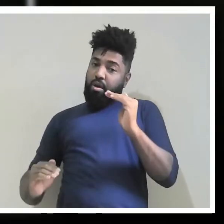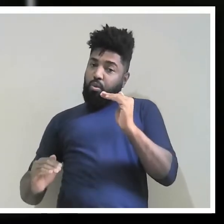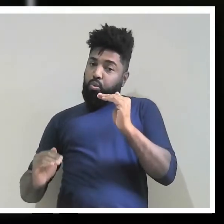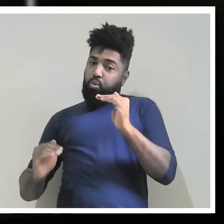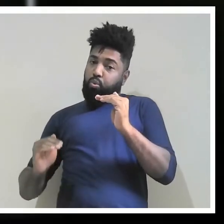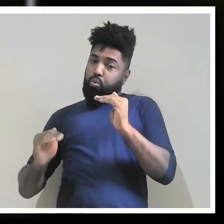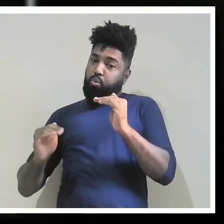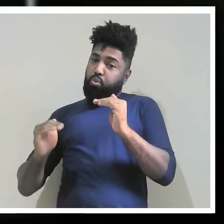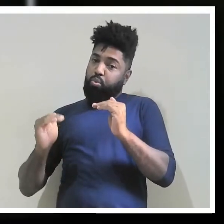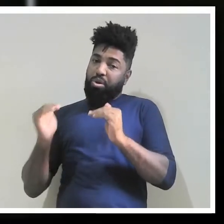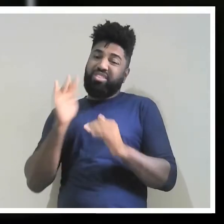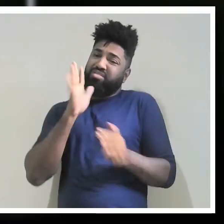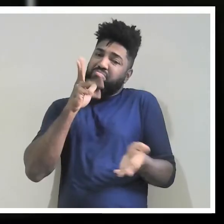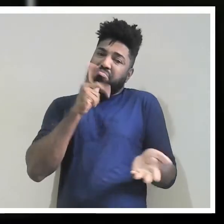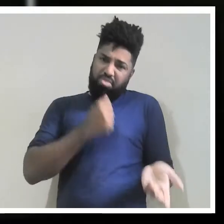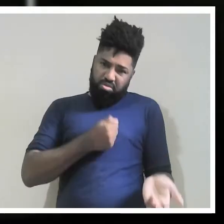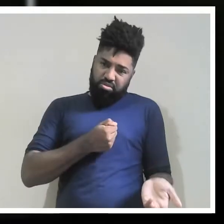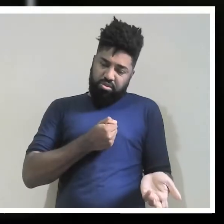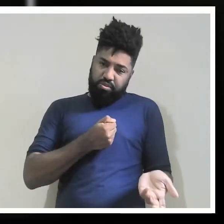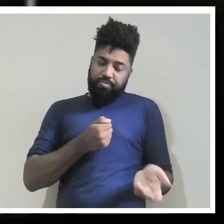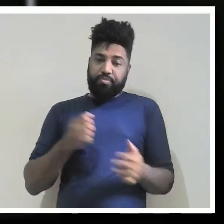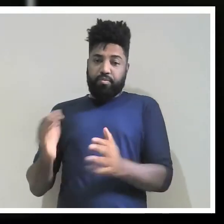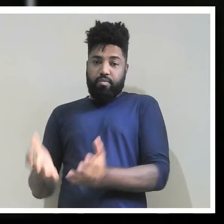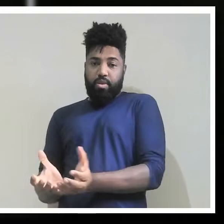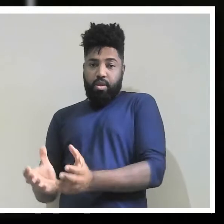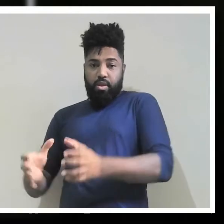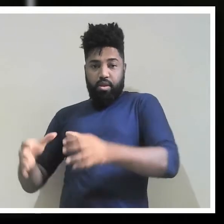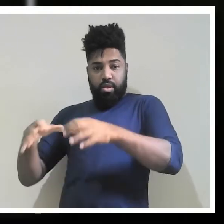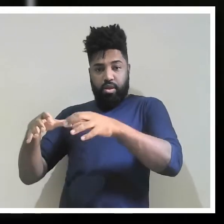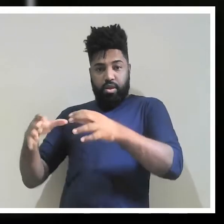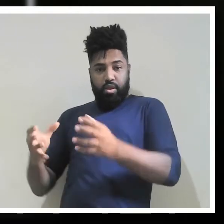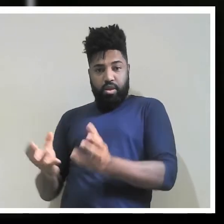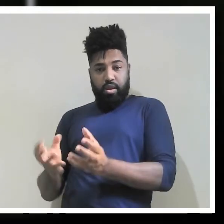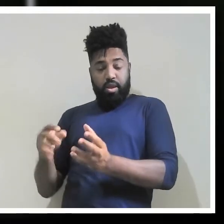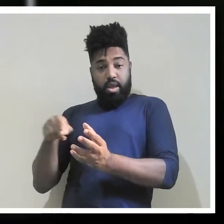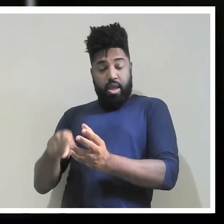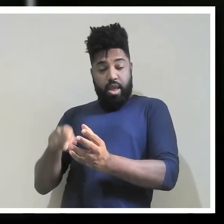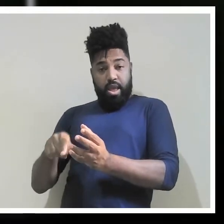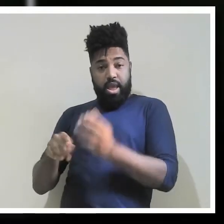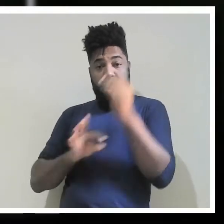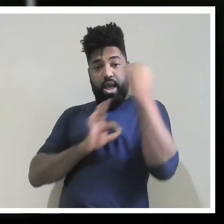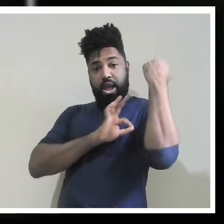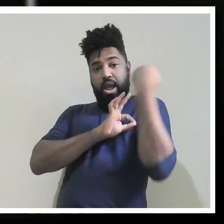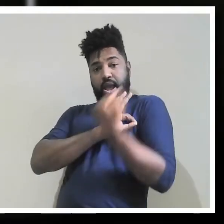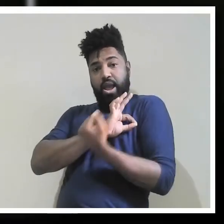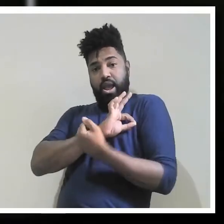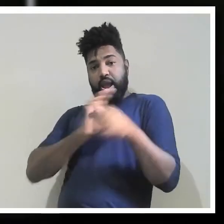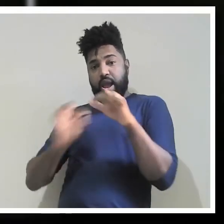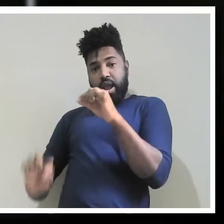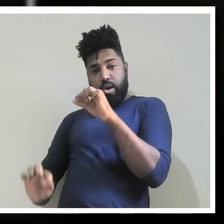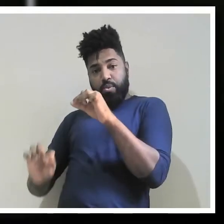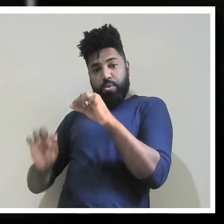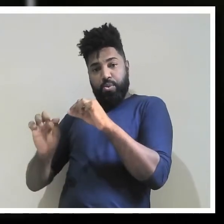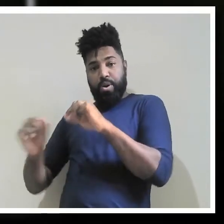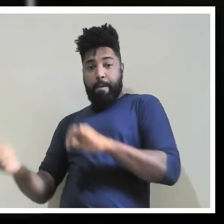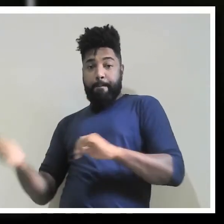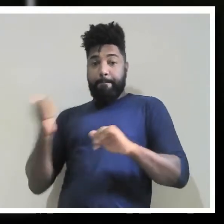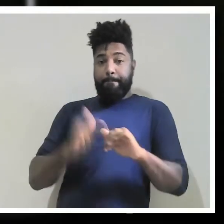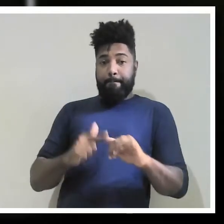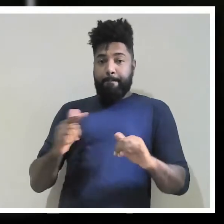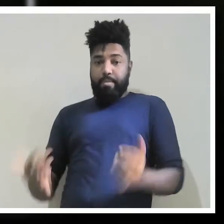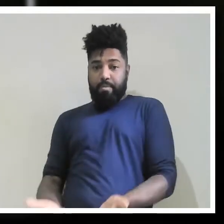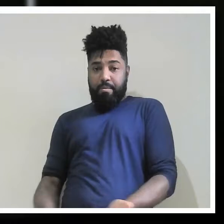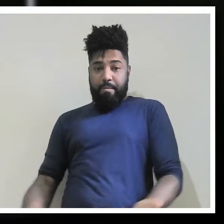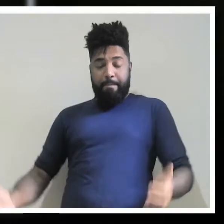acontecerem. No início, a temperatura do balão é até maior do que a do banho, porque aquele hidróxido de sódio, quando ele dissolve em água, isso